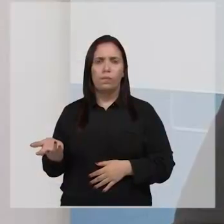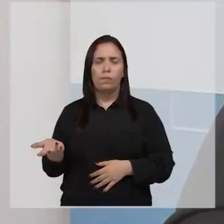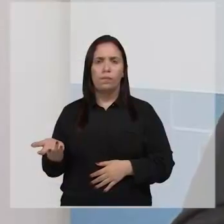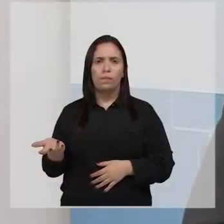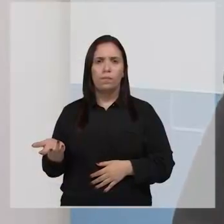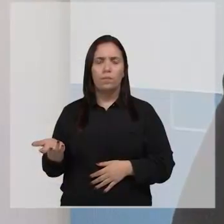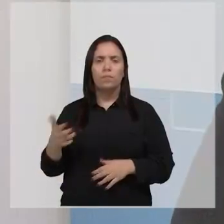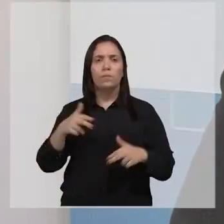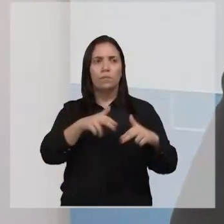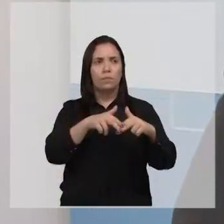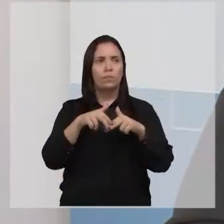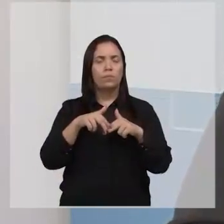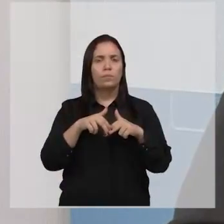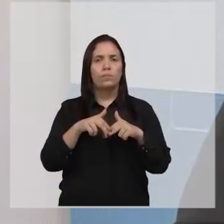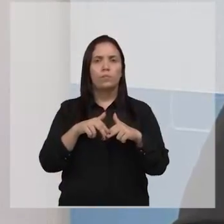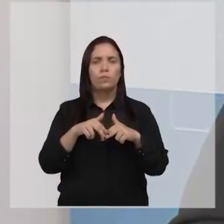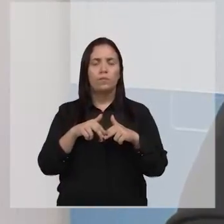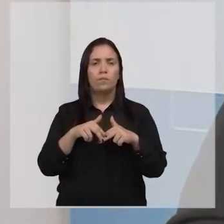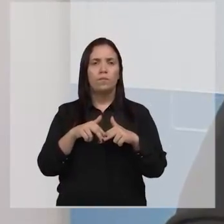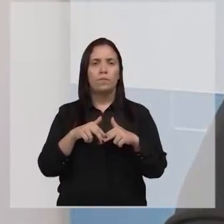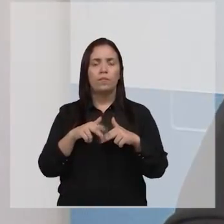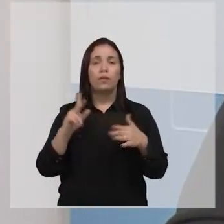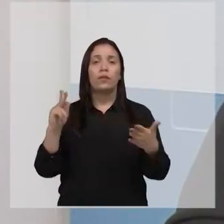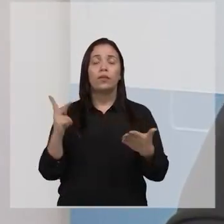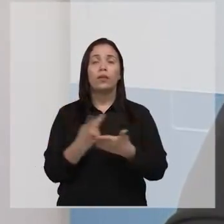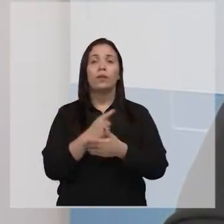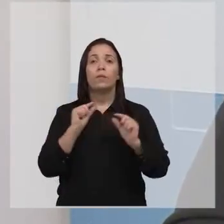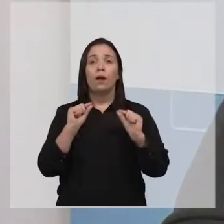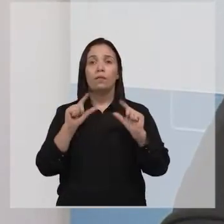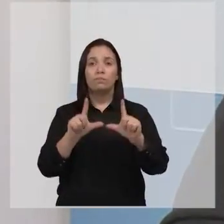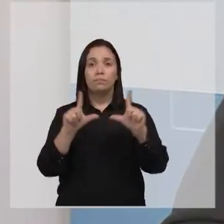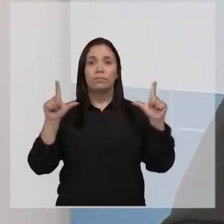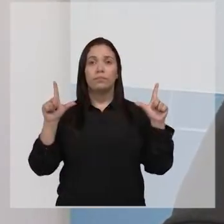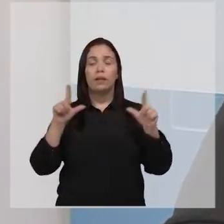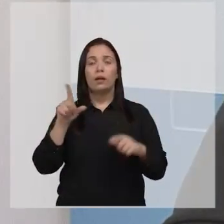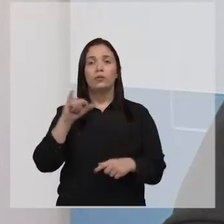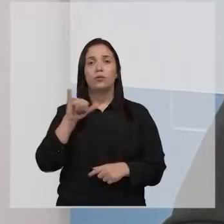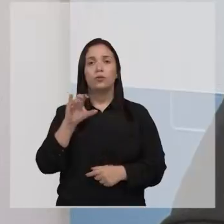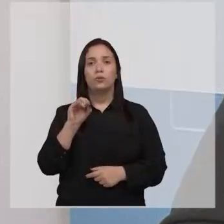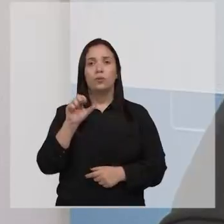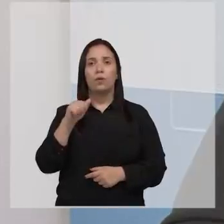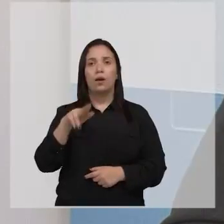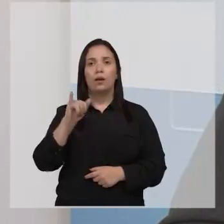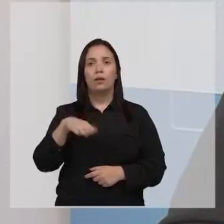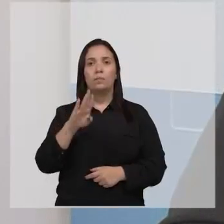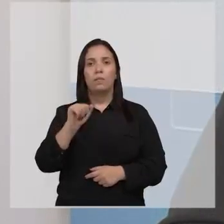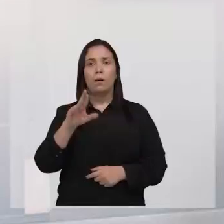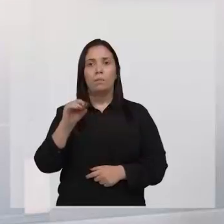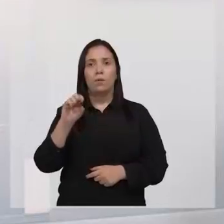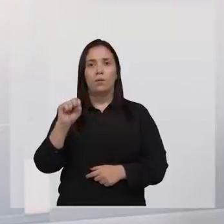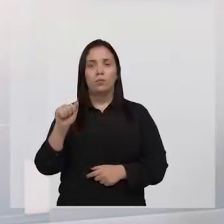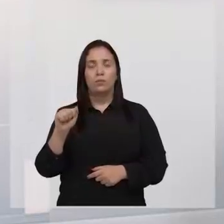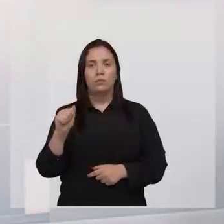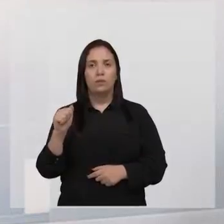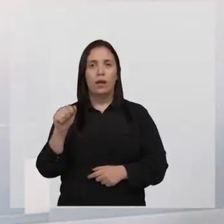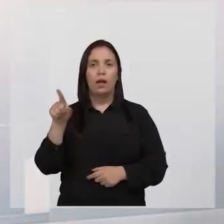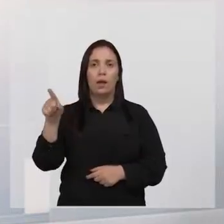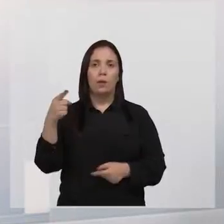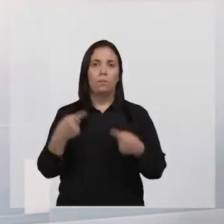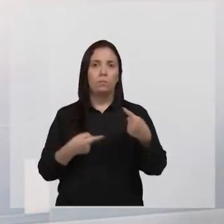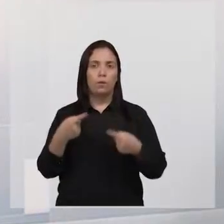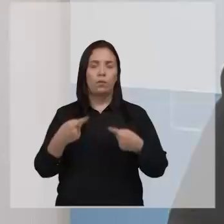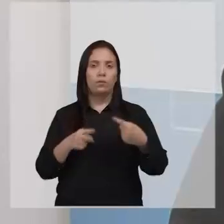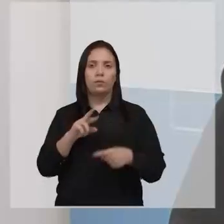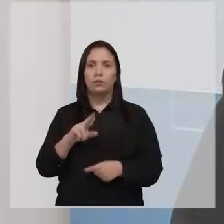ela é ratificada quando surge a figura do Joaquim Barbosa. Mas aí que está o X da questão. Que não é político.